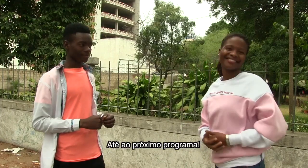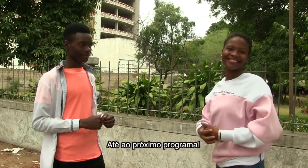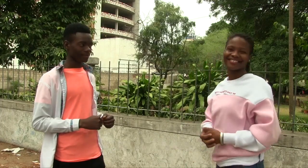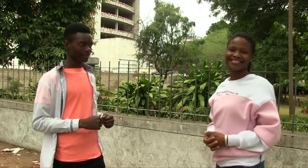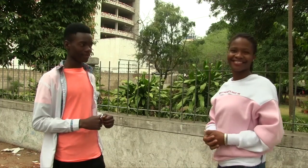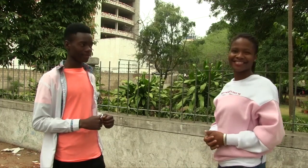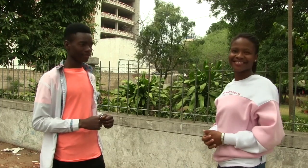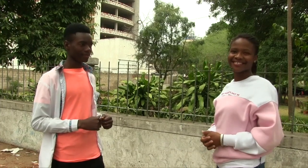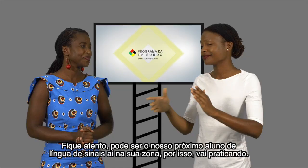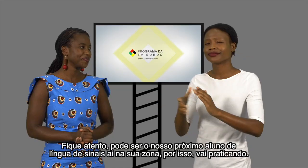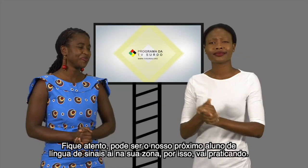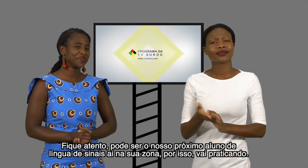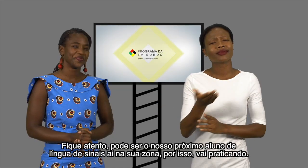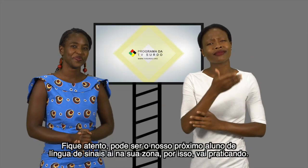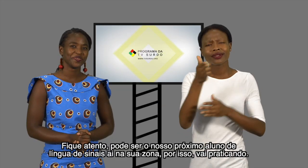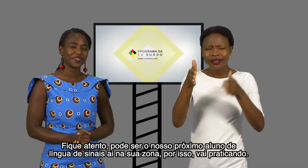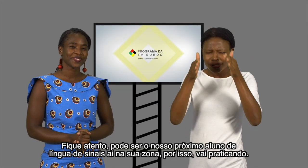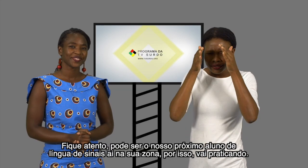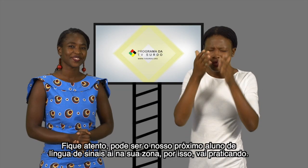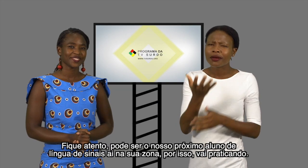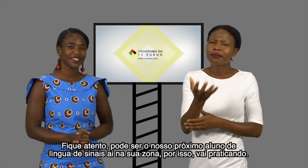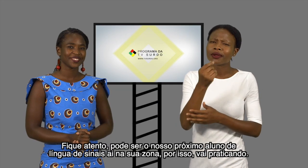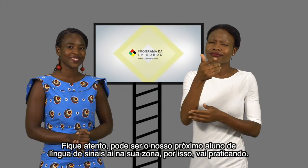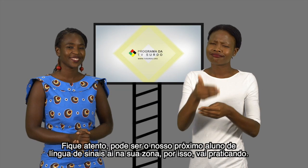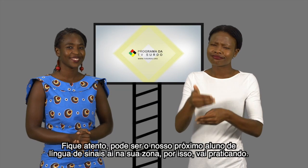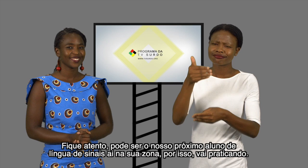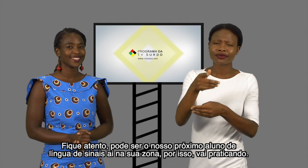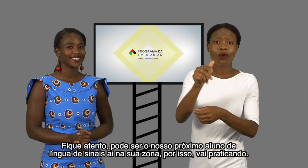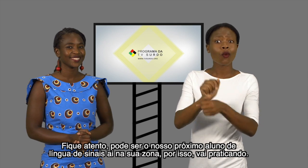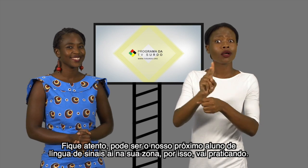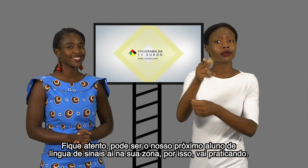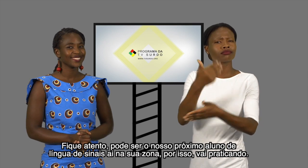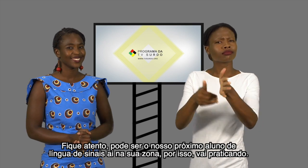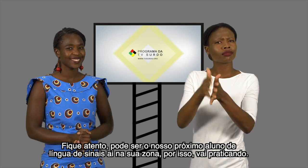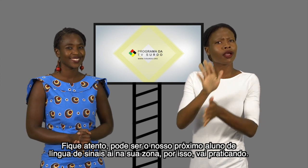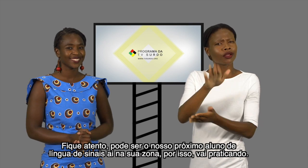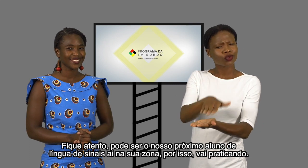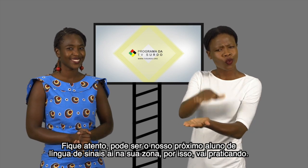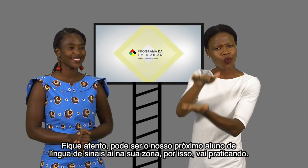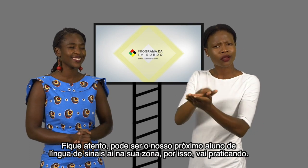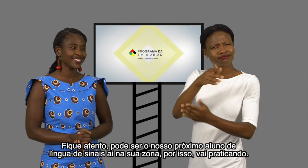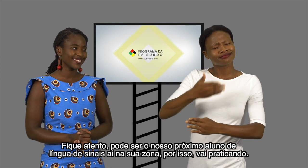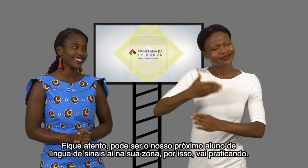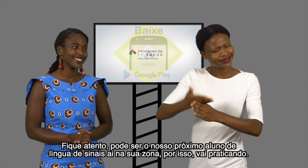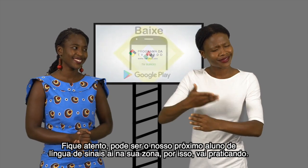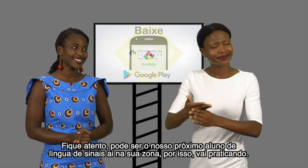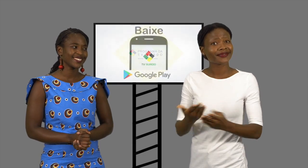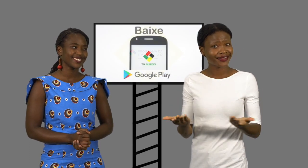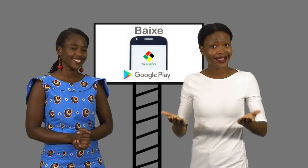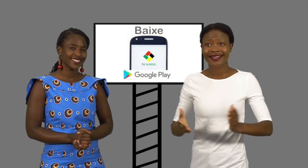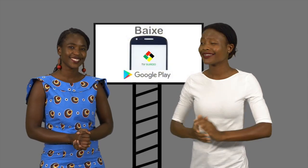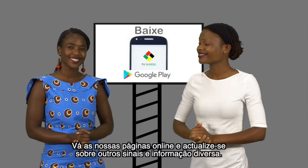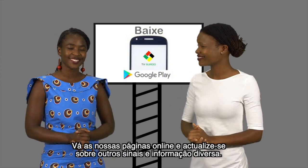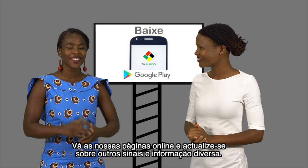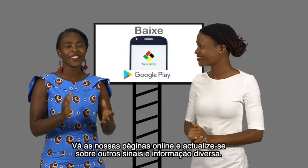programa Fica atento pode ser o nosso próximo aluno de língua de sinais aí na sua zona por isso vai